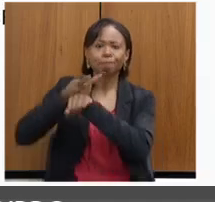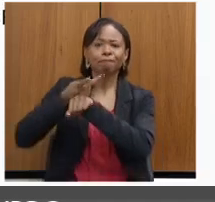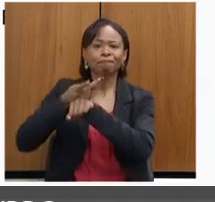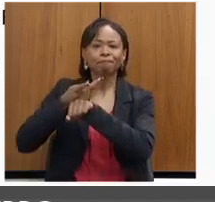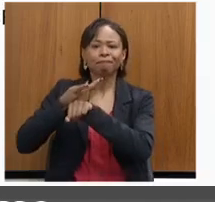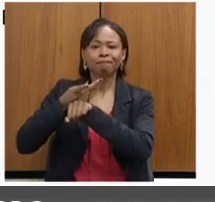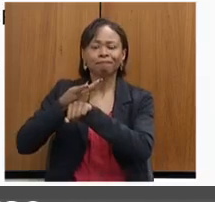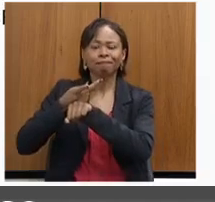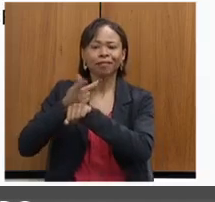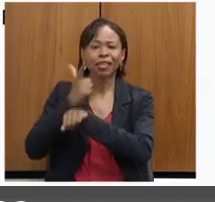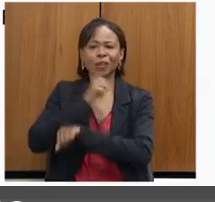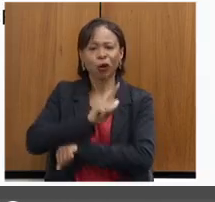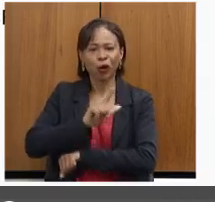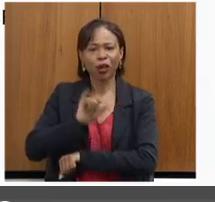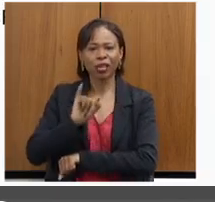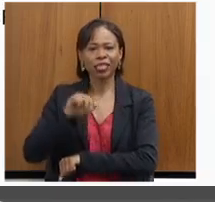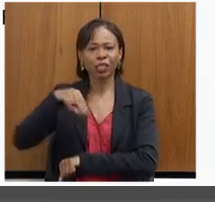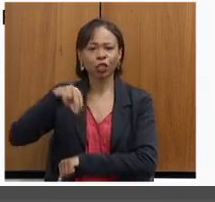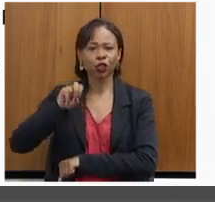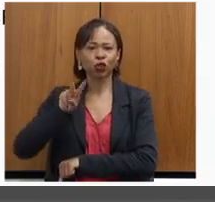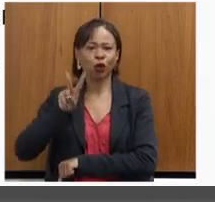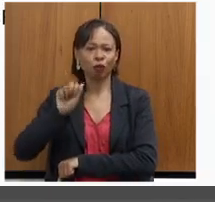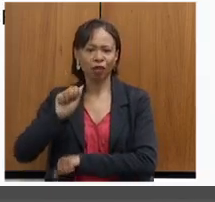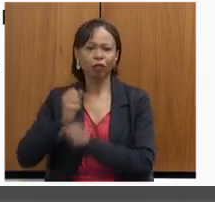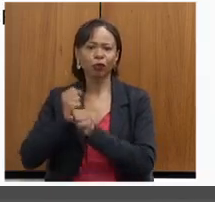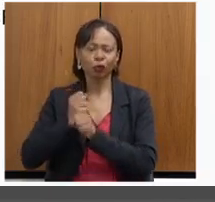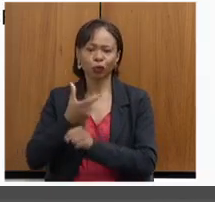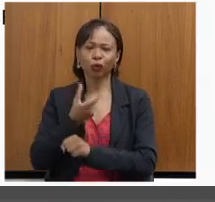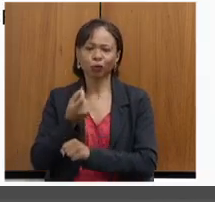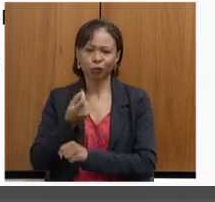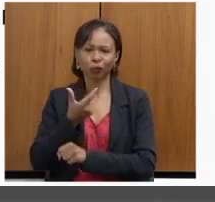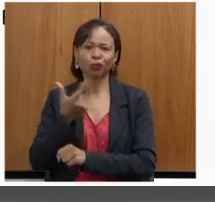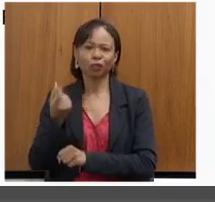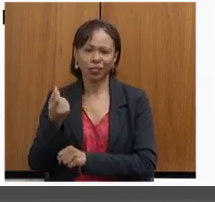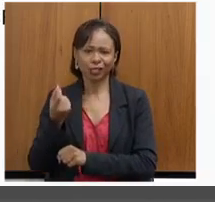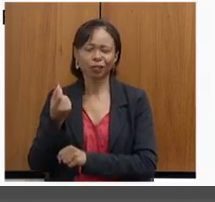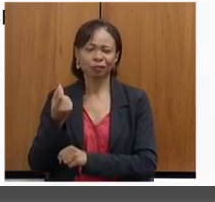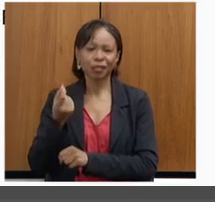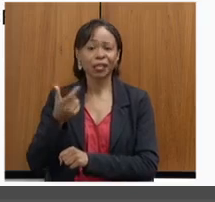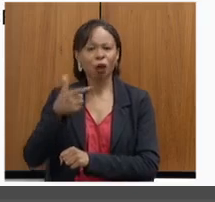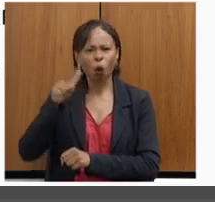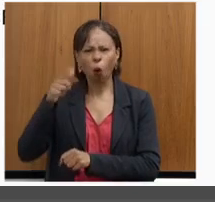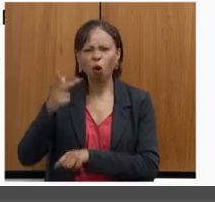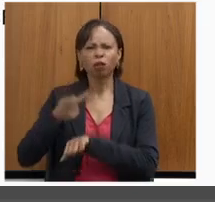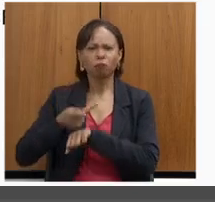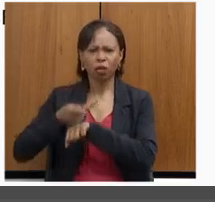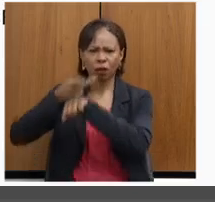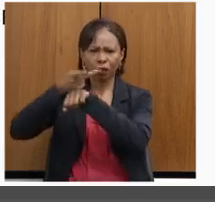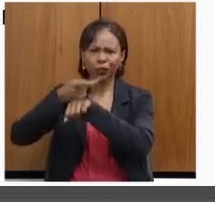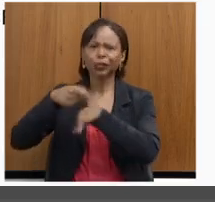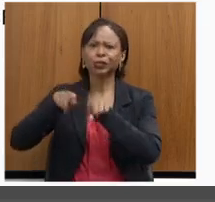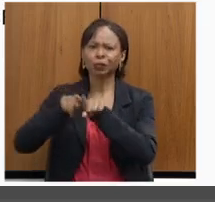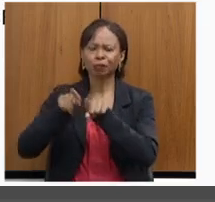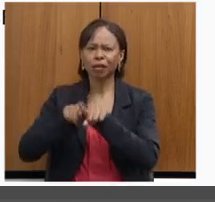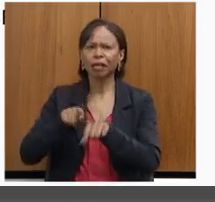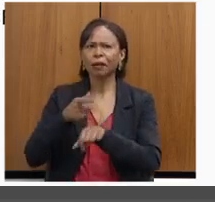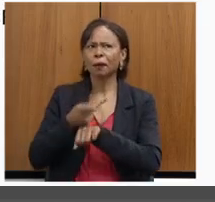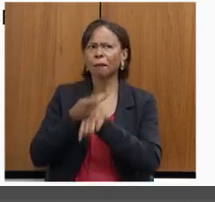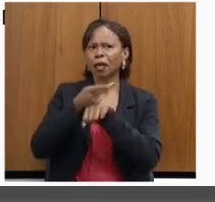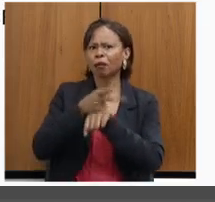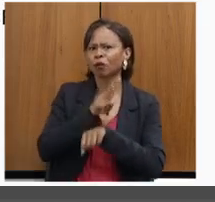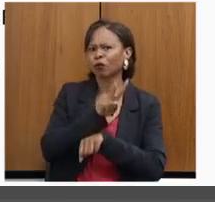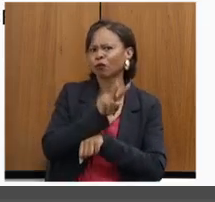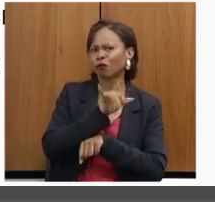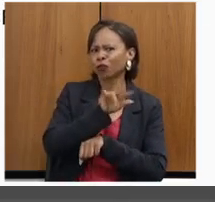inova 2020 em primeiro lugar E além disso recebeu outras premiações prêmio viva